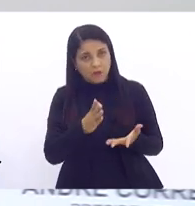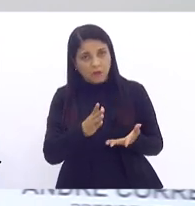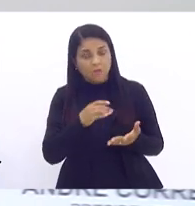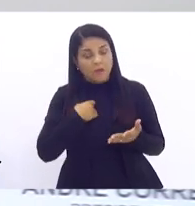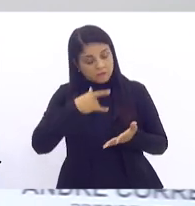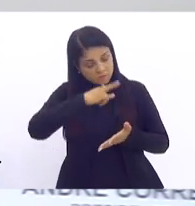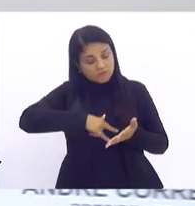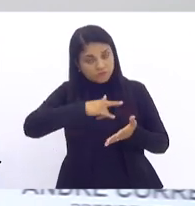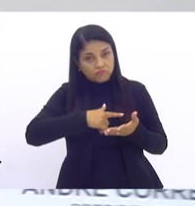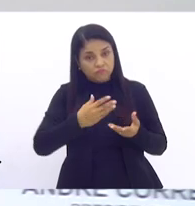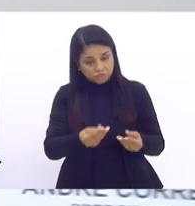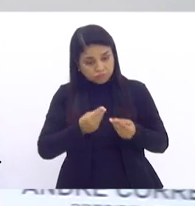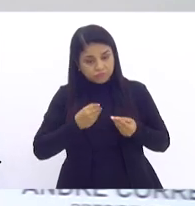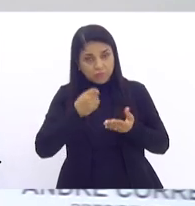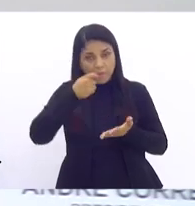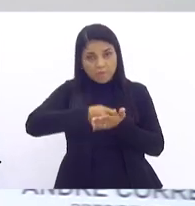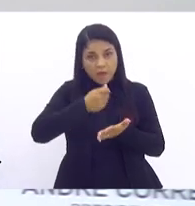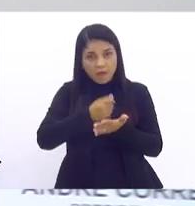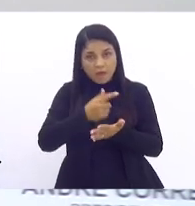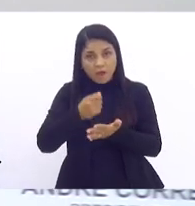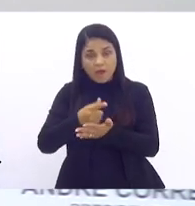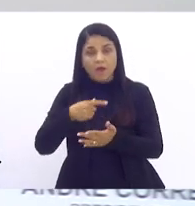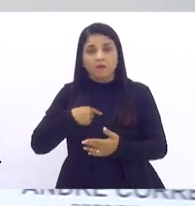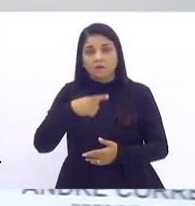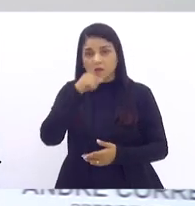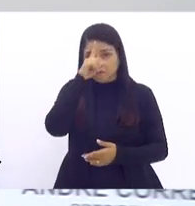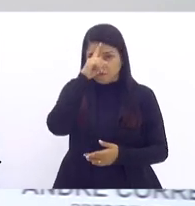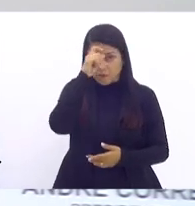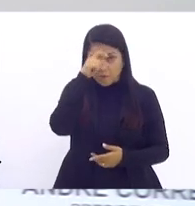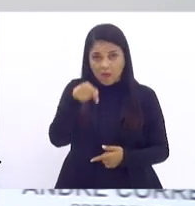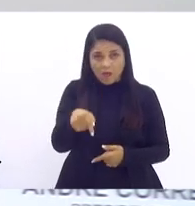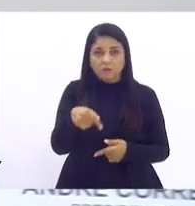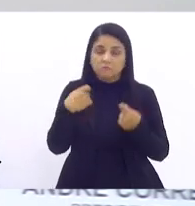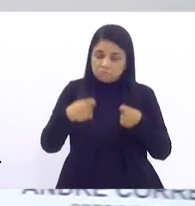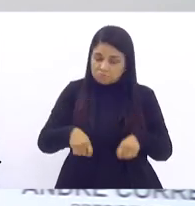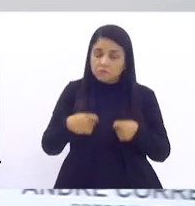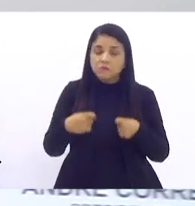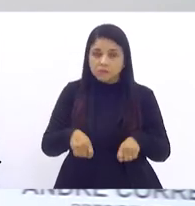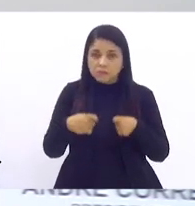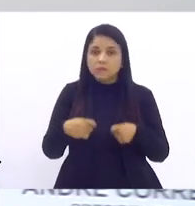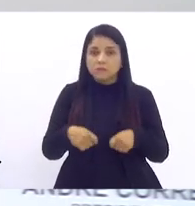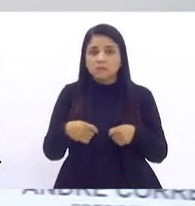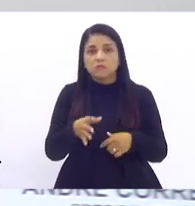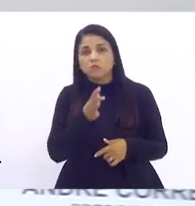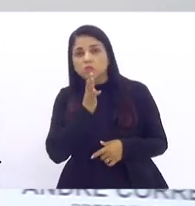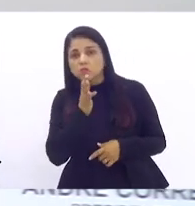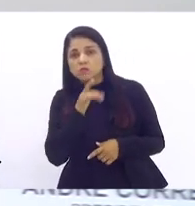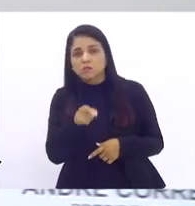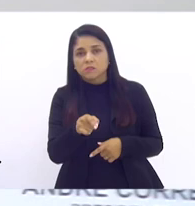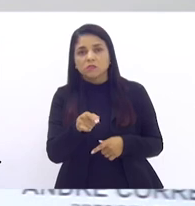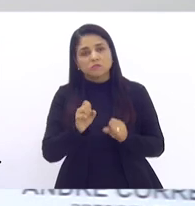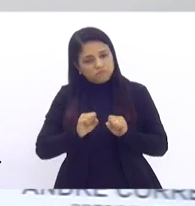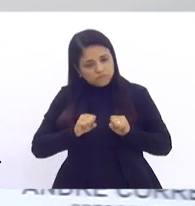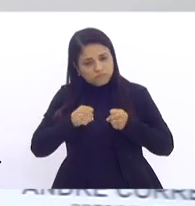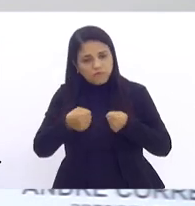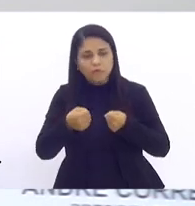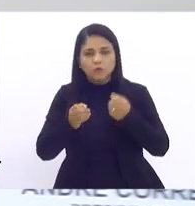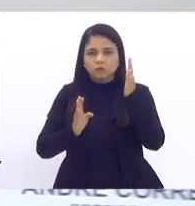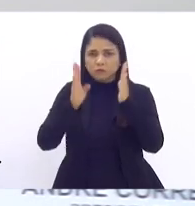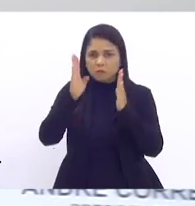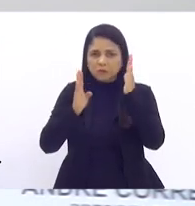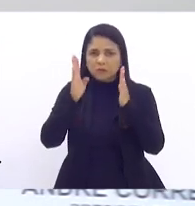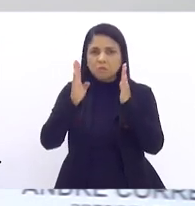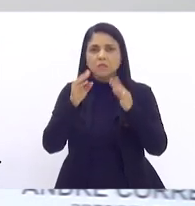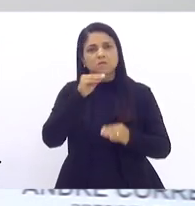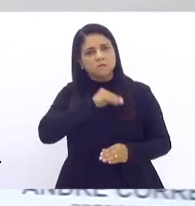as contas estão chegando né chegou a conta da enfermagem que merece ser reconhecida pelo esforço que teve na pandemia para ter o seu piso